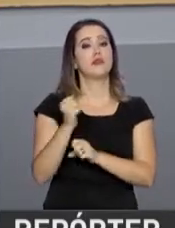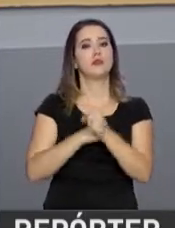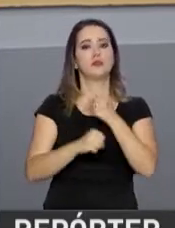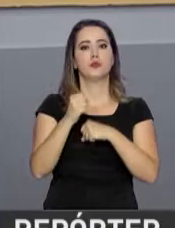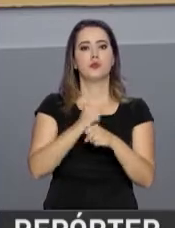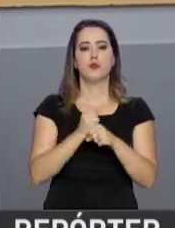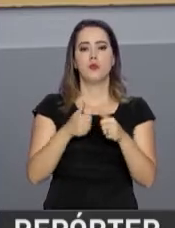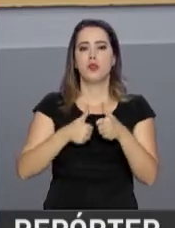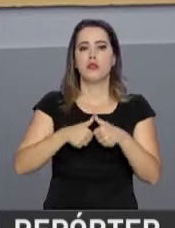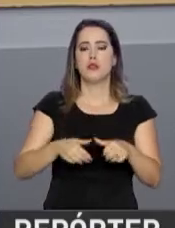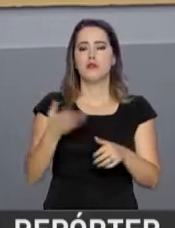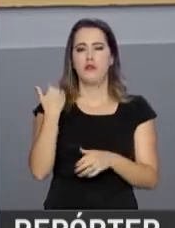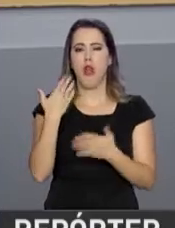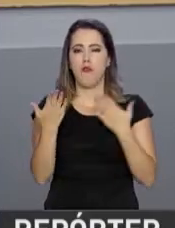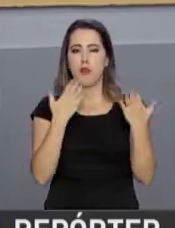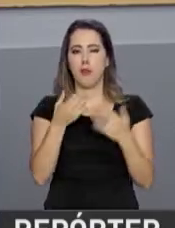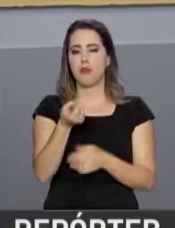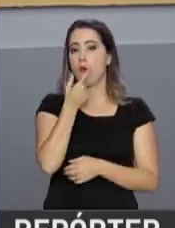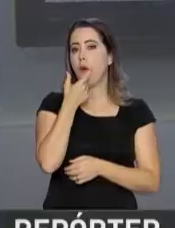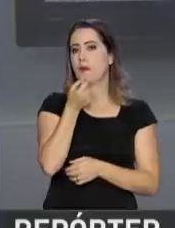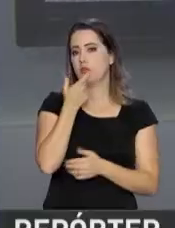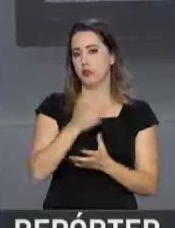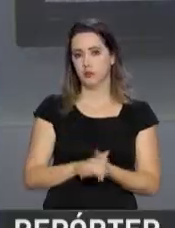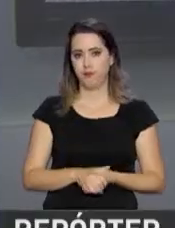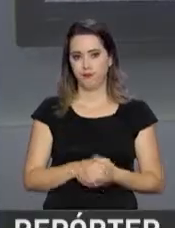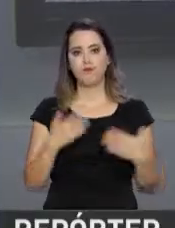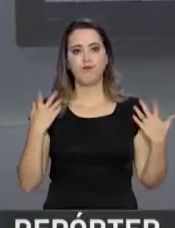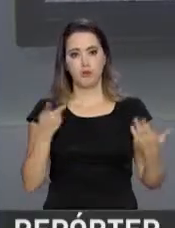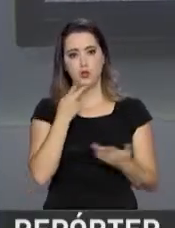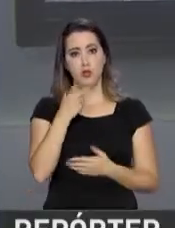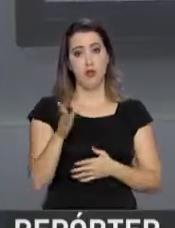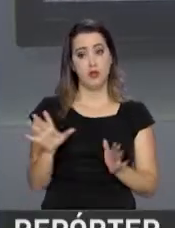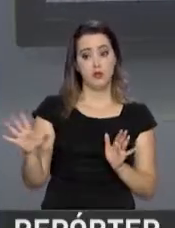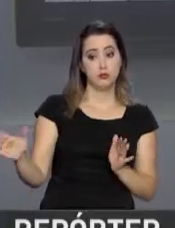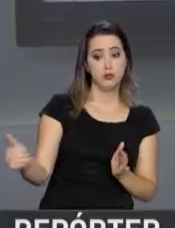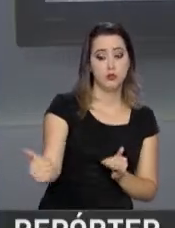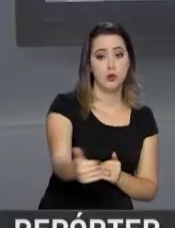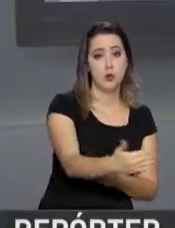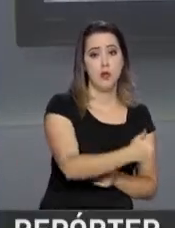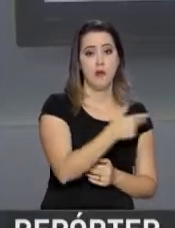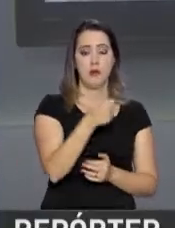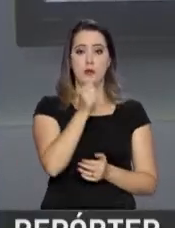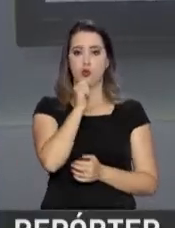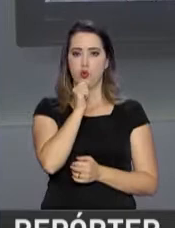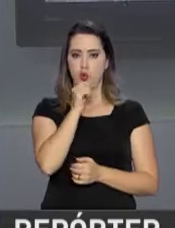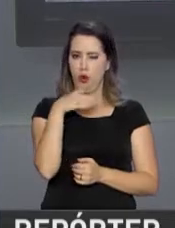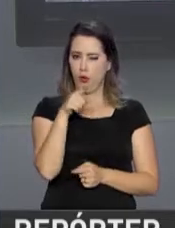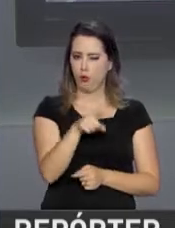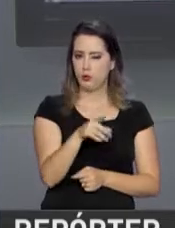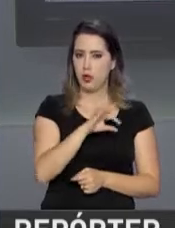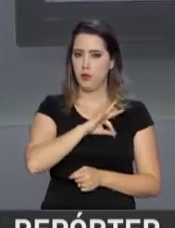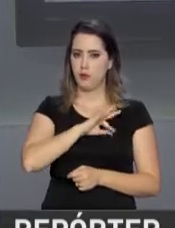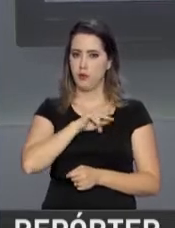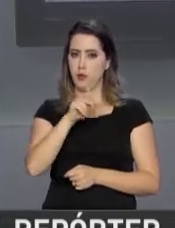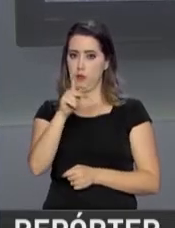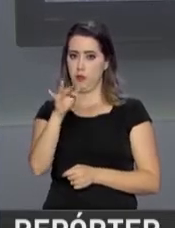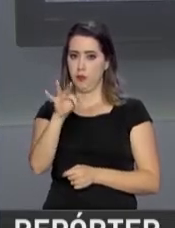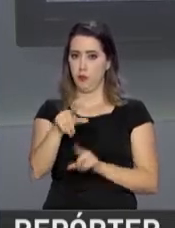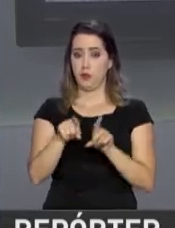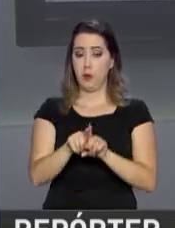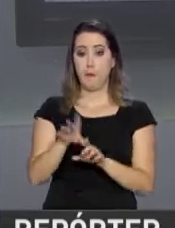estava registrada como medicamento e ainda falando sobre a apreensão de drogas a polícia federal prendeu um homem de nacionalidade